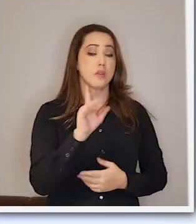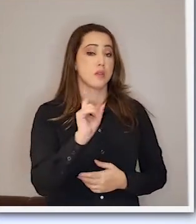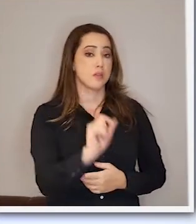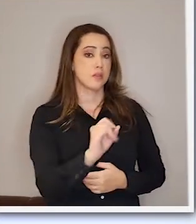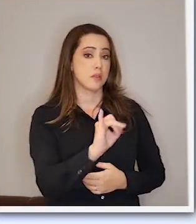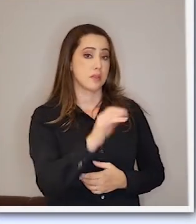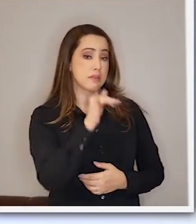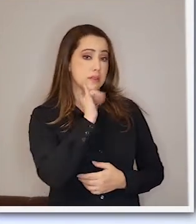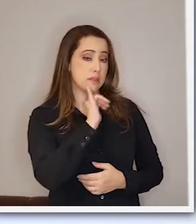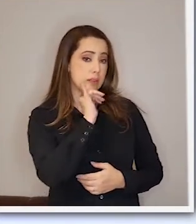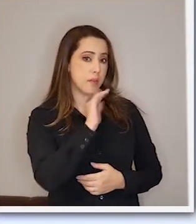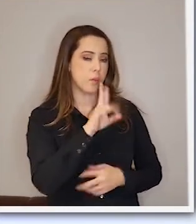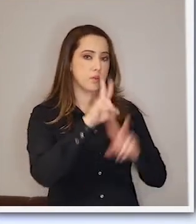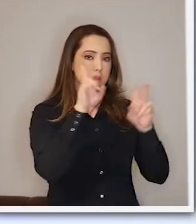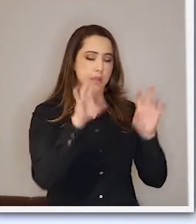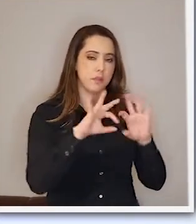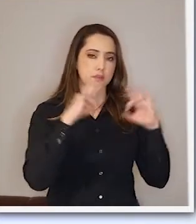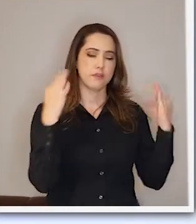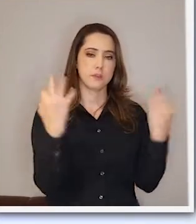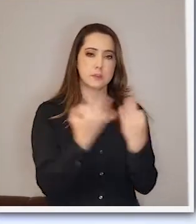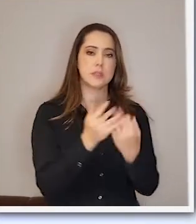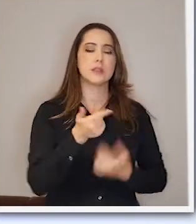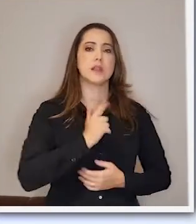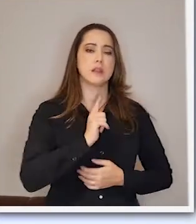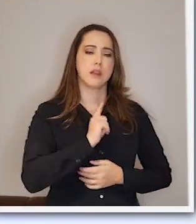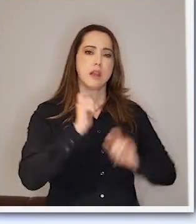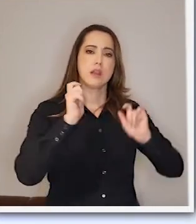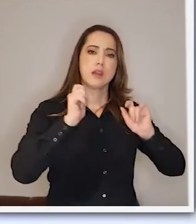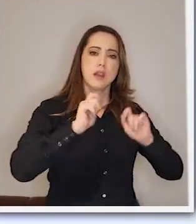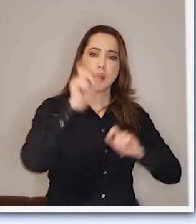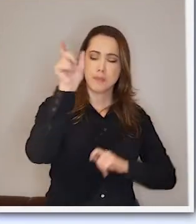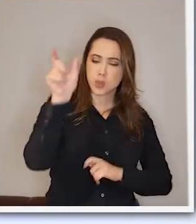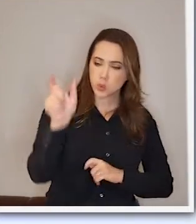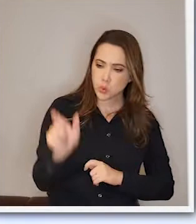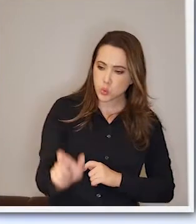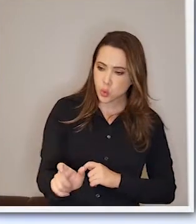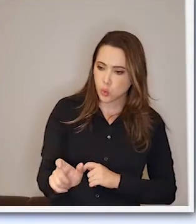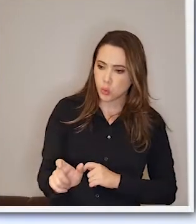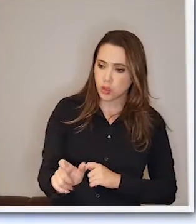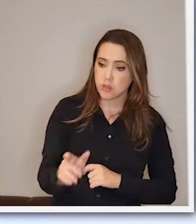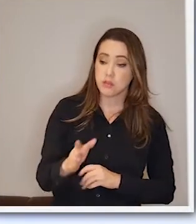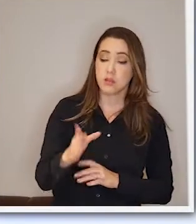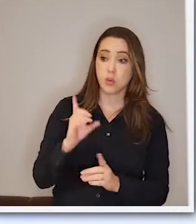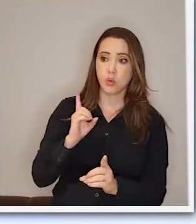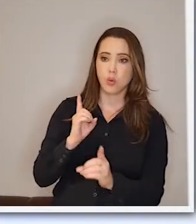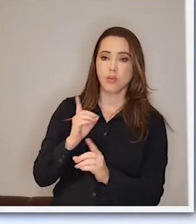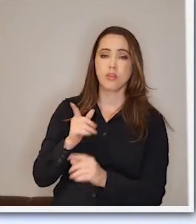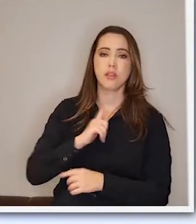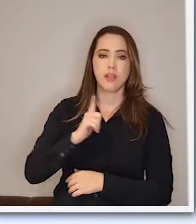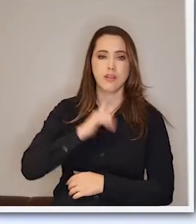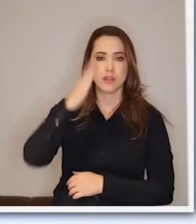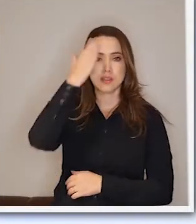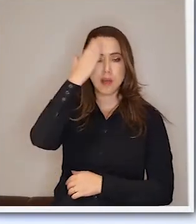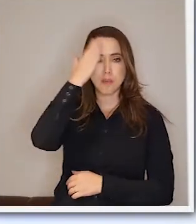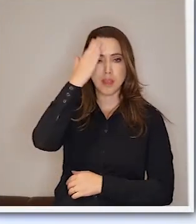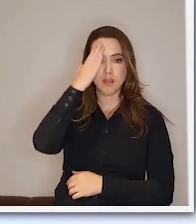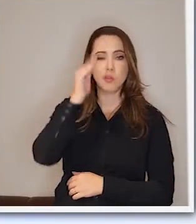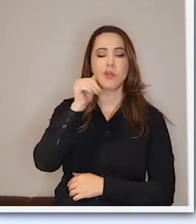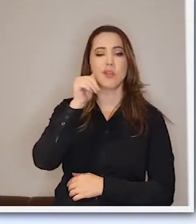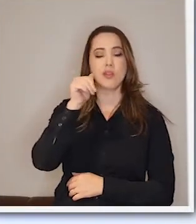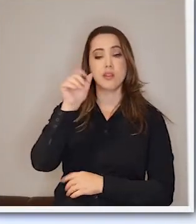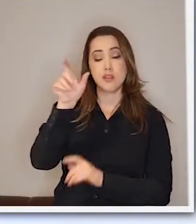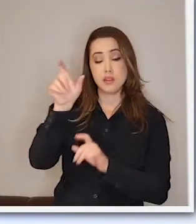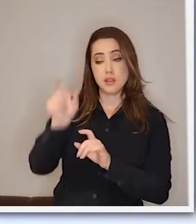de inclusão. Quando se fala de famílias em que há o diagnóstico de uma criança com deficiência, desde lá